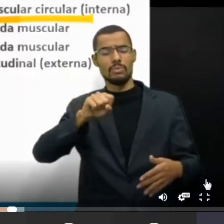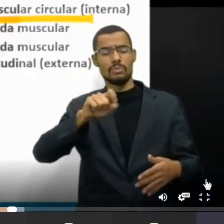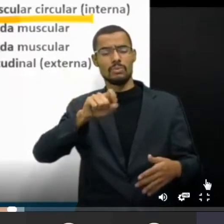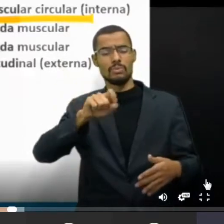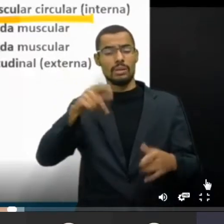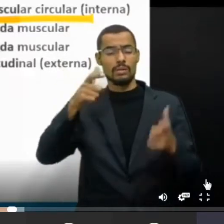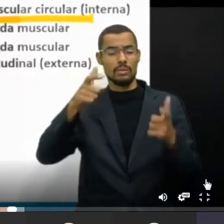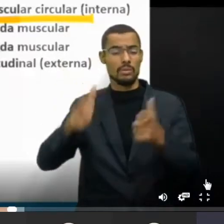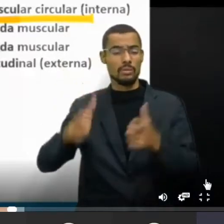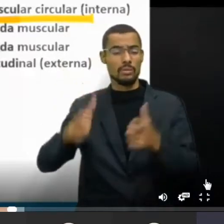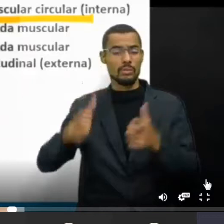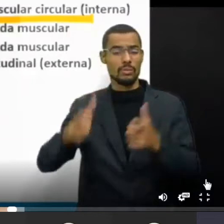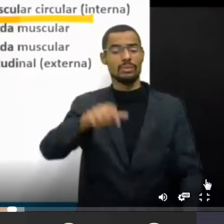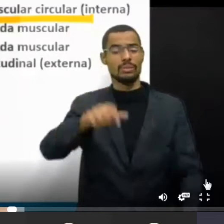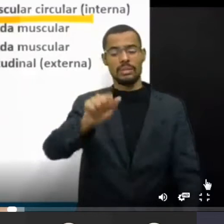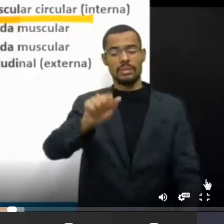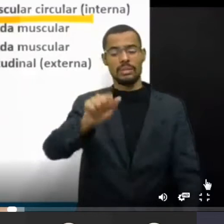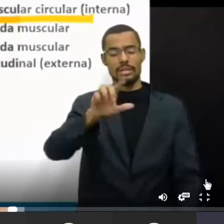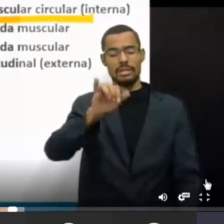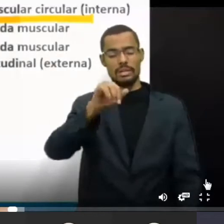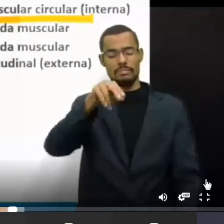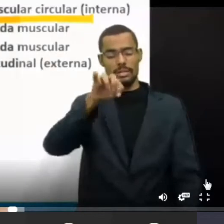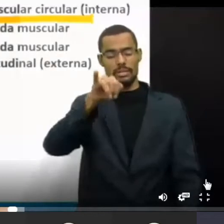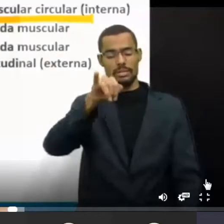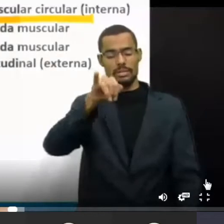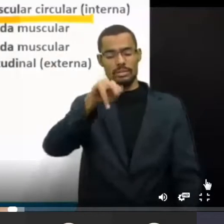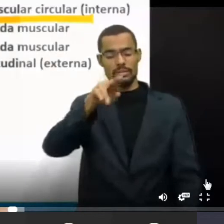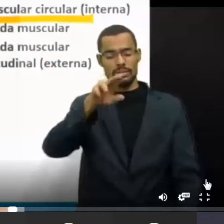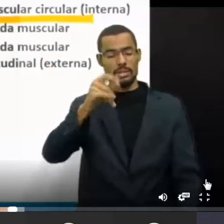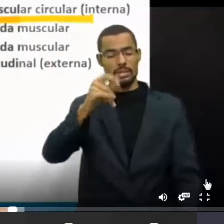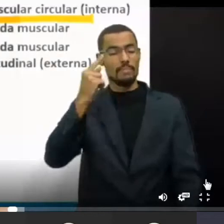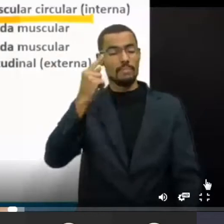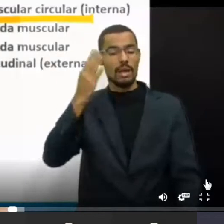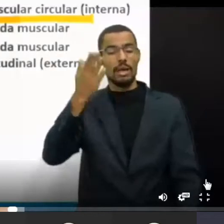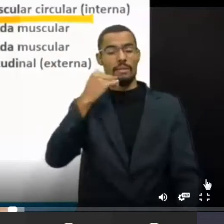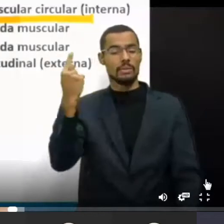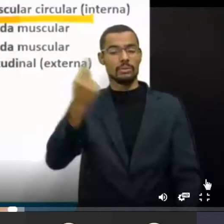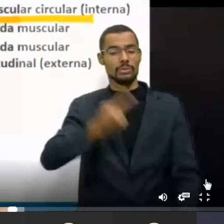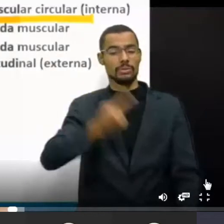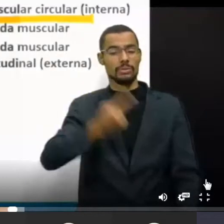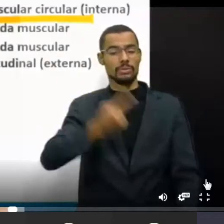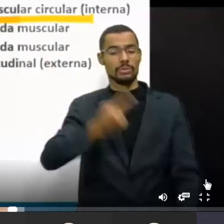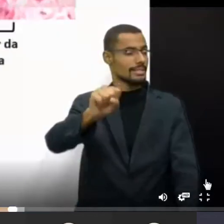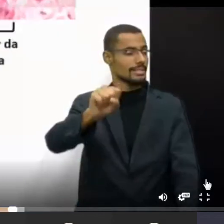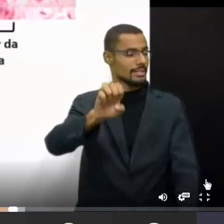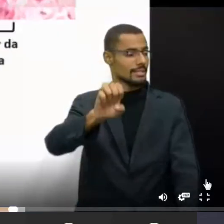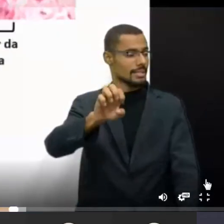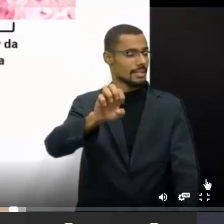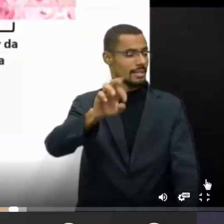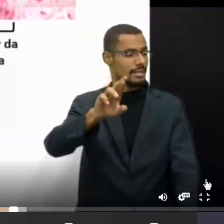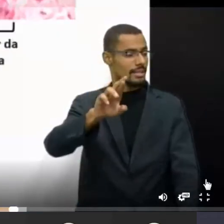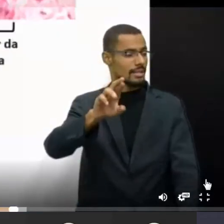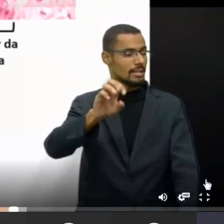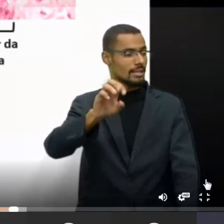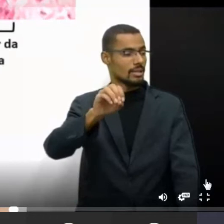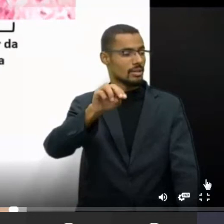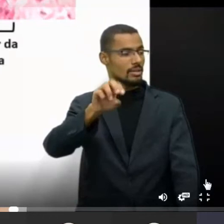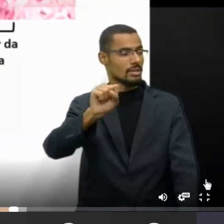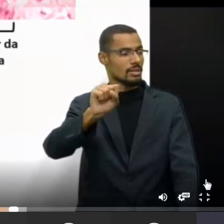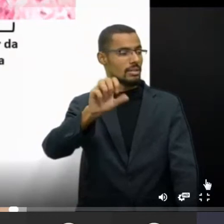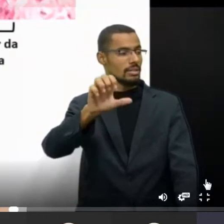de camada adventícia, que é a nossa serosa, né? Também conhecida como serosa.